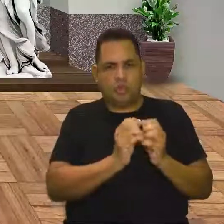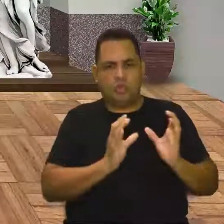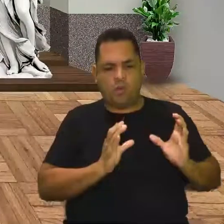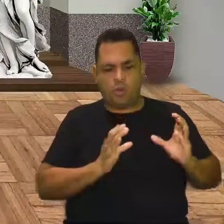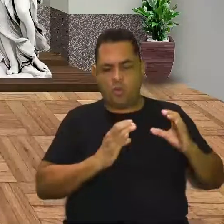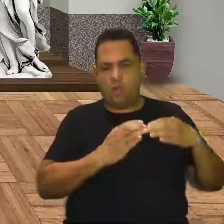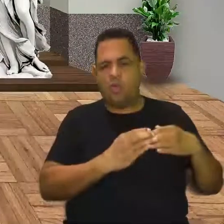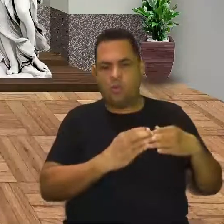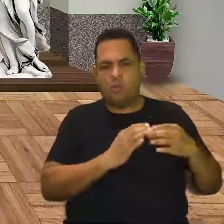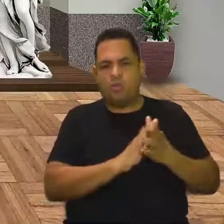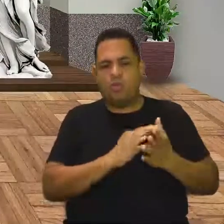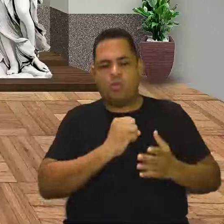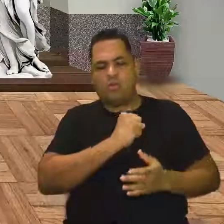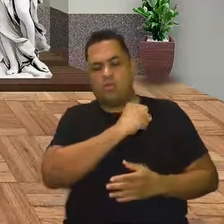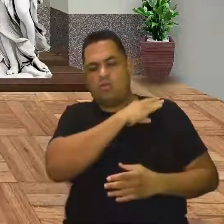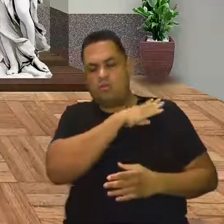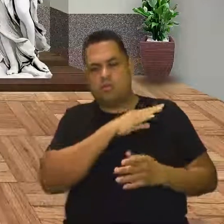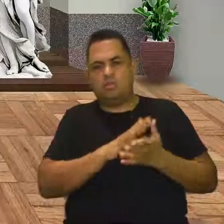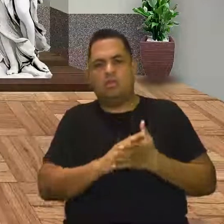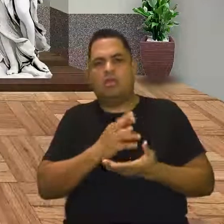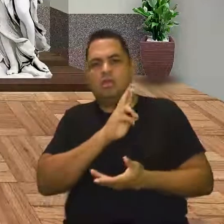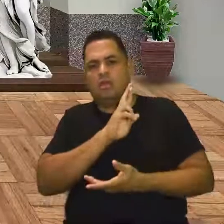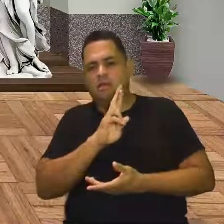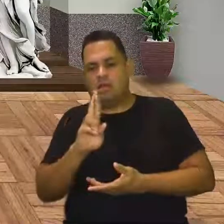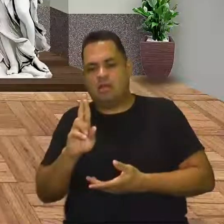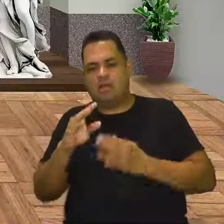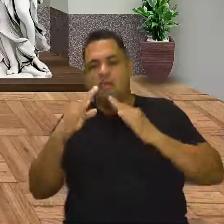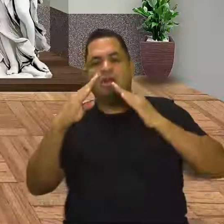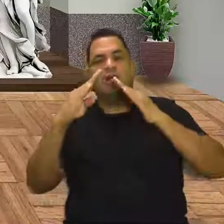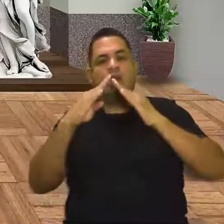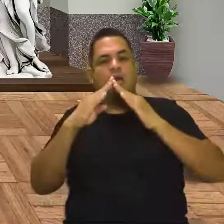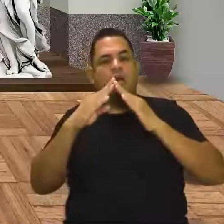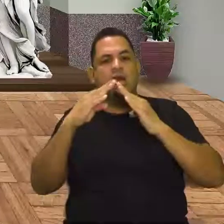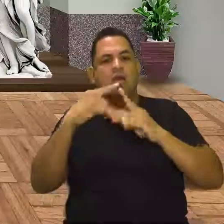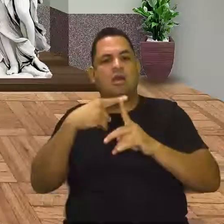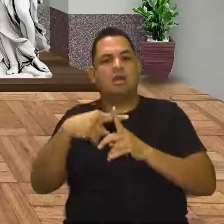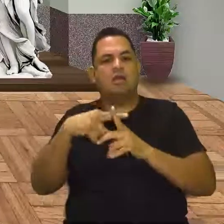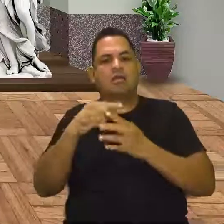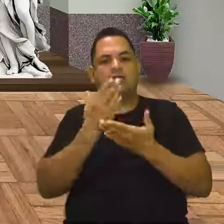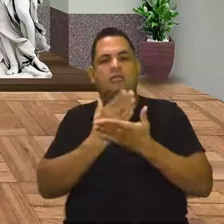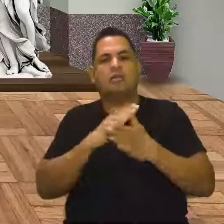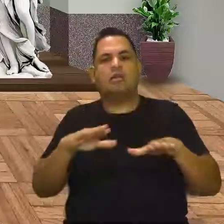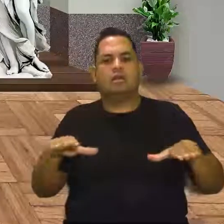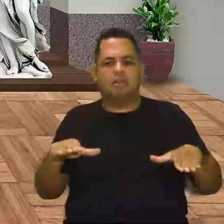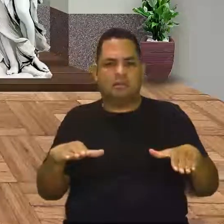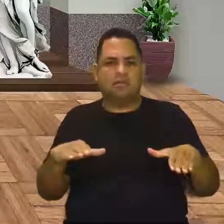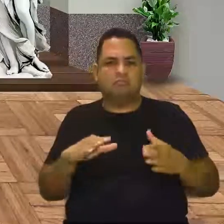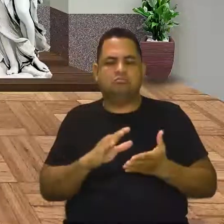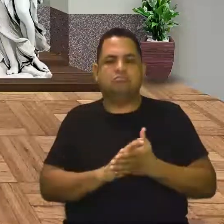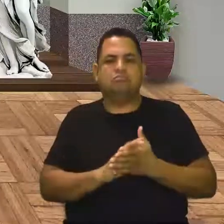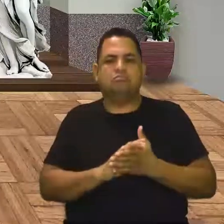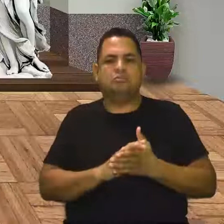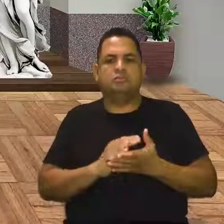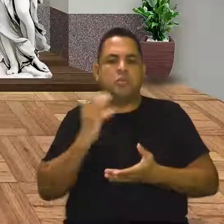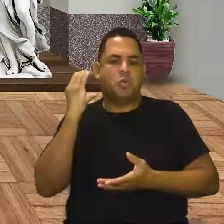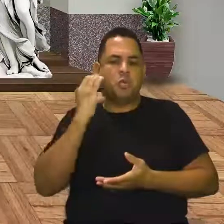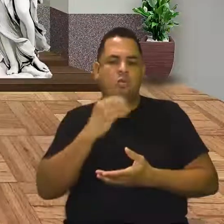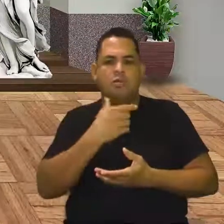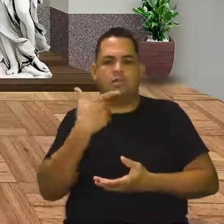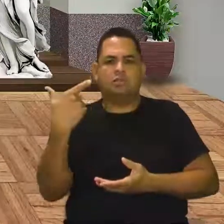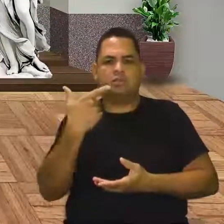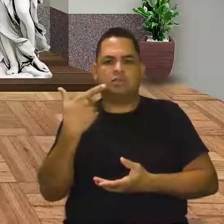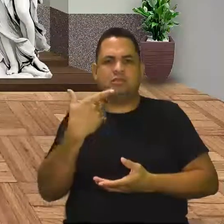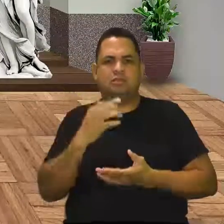a elite e a igreja. Essas 3 classes irão derrubar Dom Pedro II. Ei,